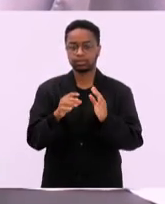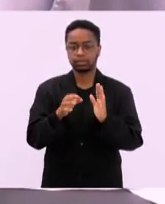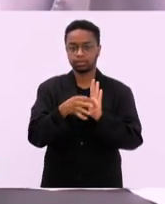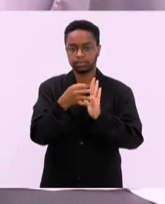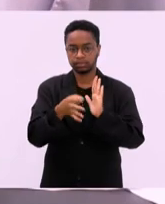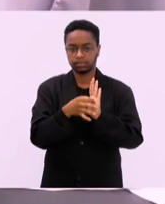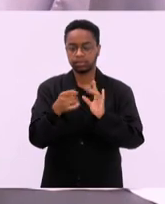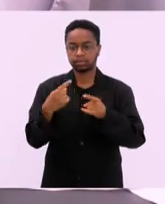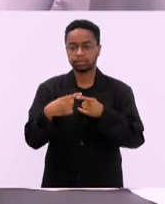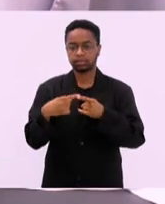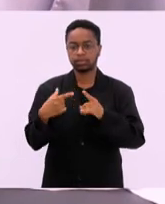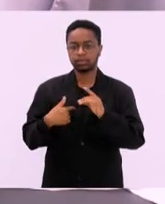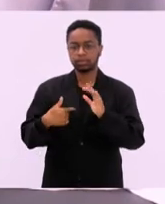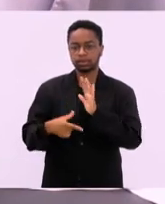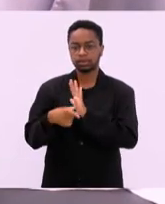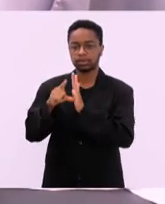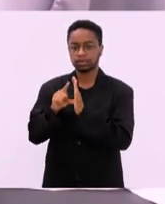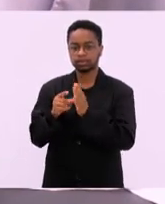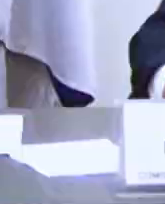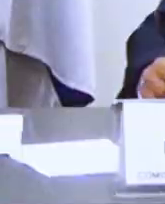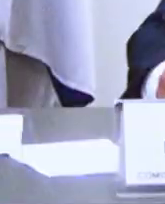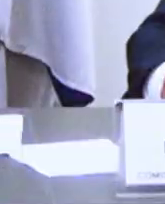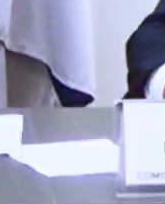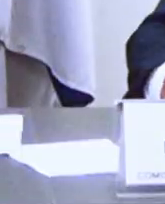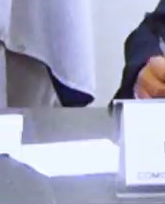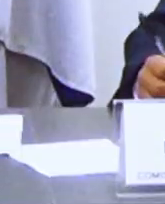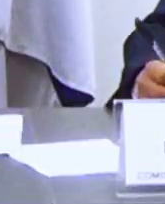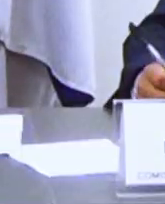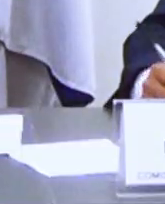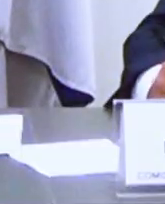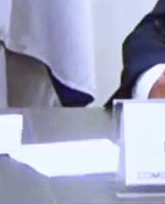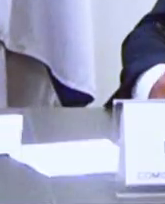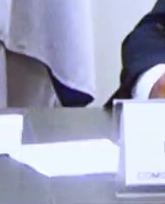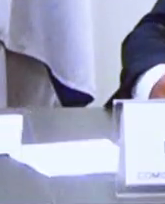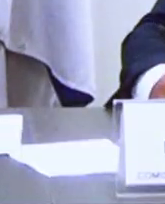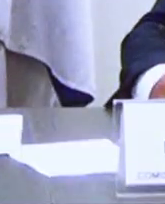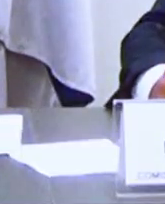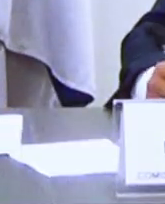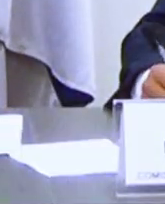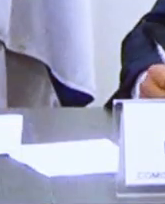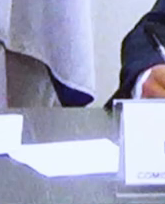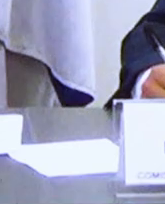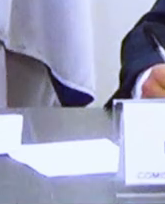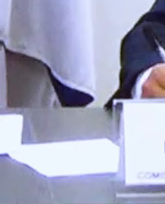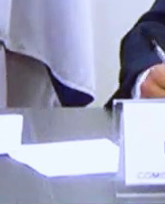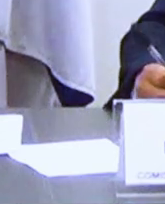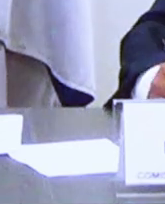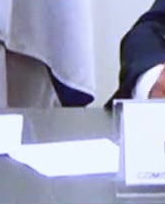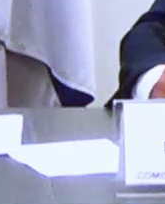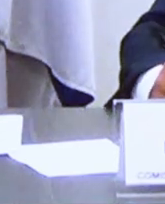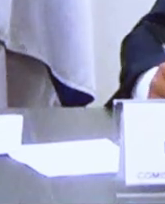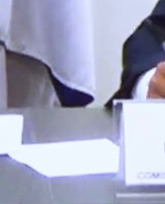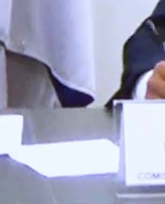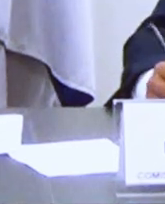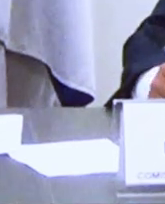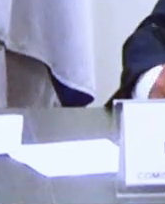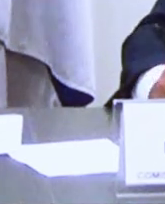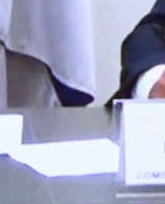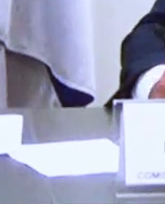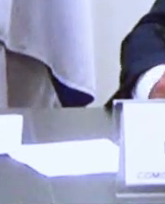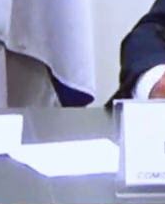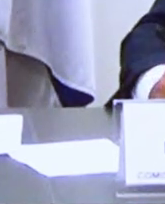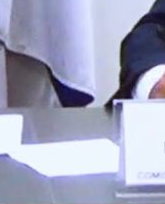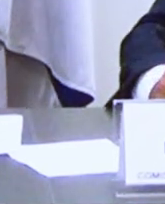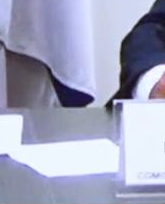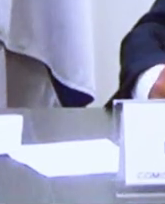eu havia distribuído aos colegas era um parecer pela constitucionalidade com emendas, mas depois, fazendo a leitura do texto original, eu